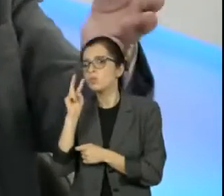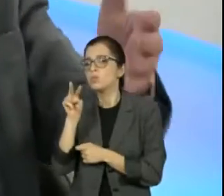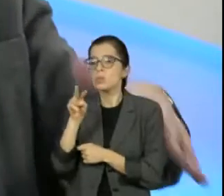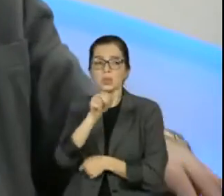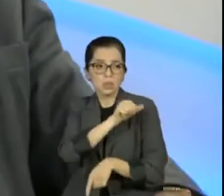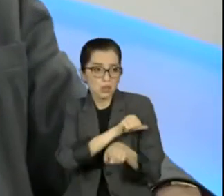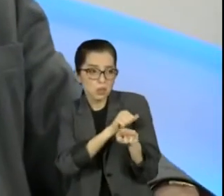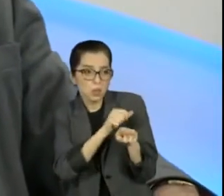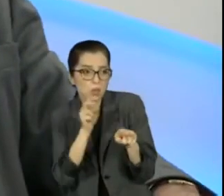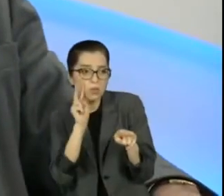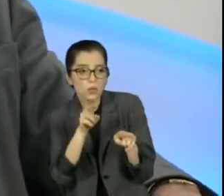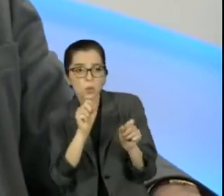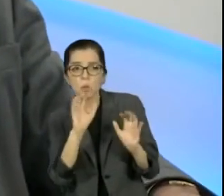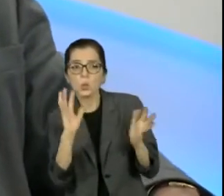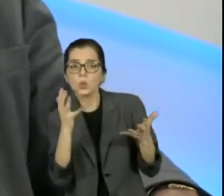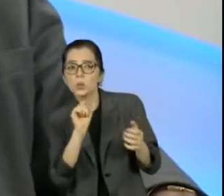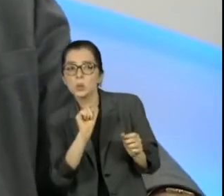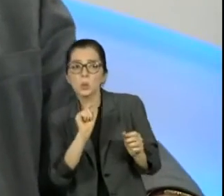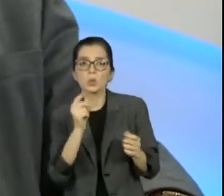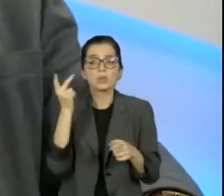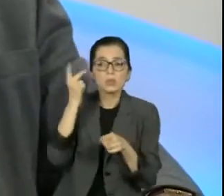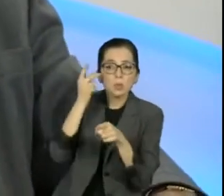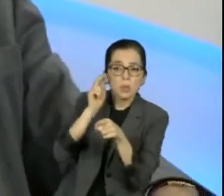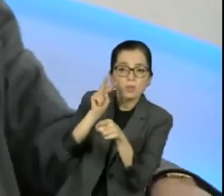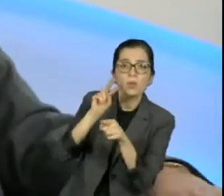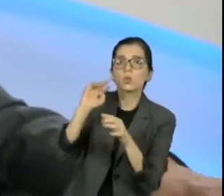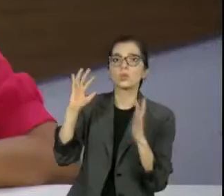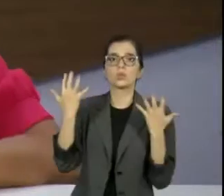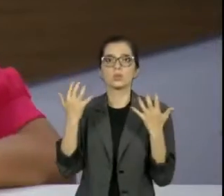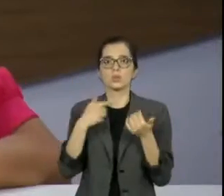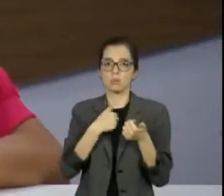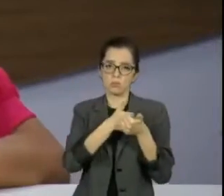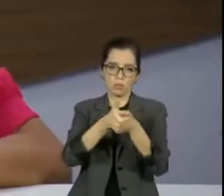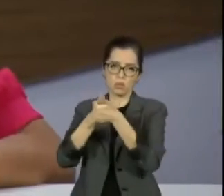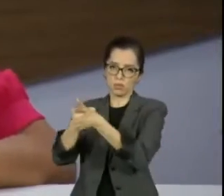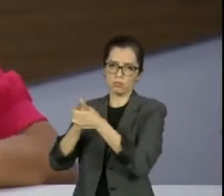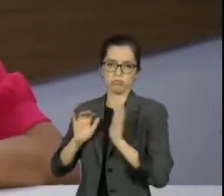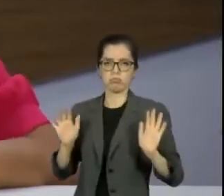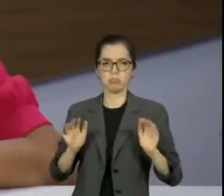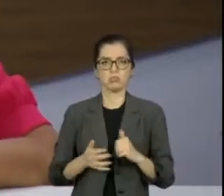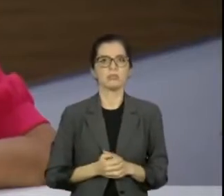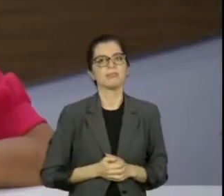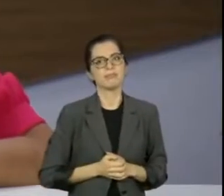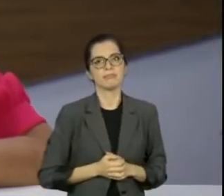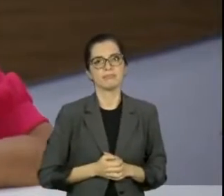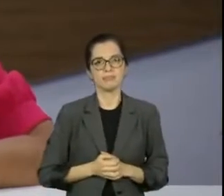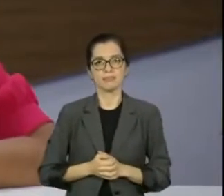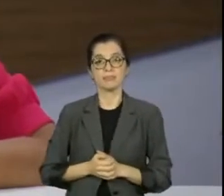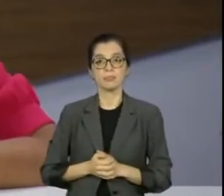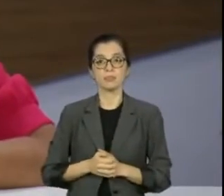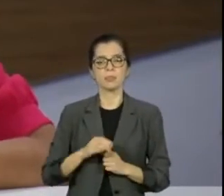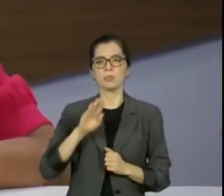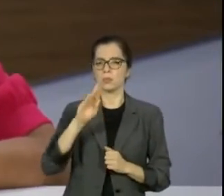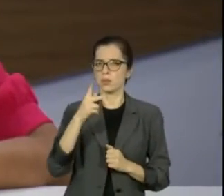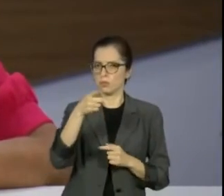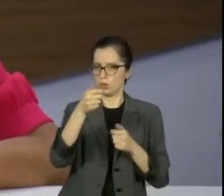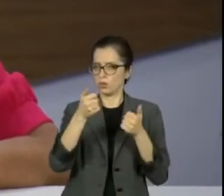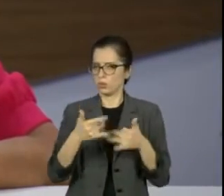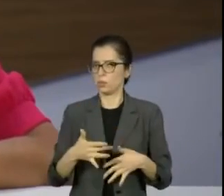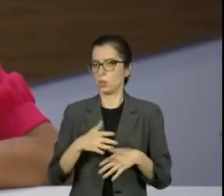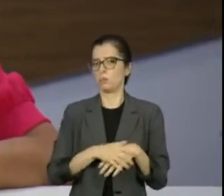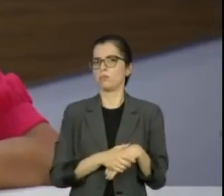acompanhar a data de do Rio de Janeiro e da Bahia. Prefeito, o senhor disse que Belo Horizonte era uma cidade que proibia